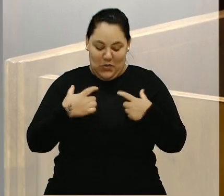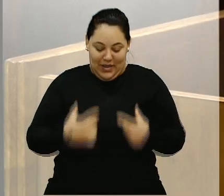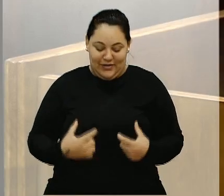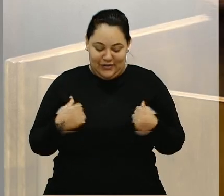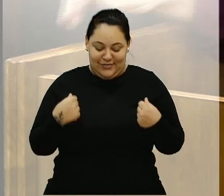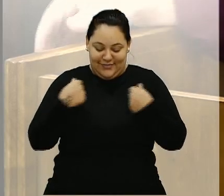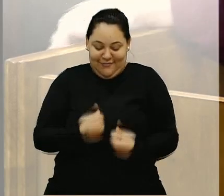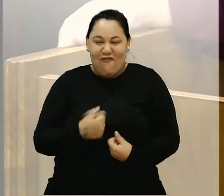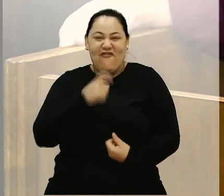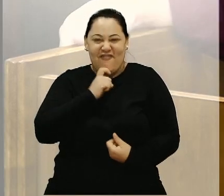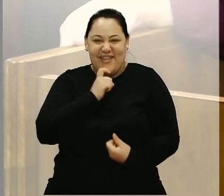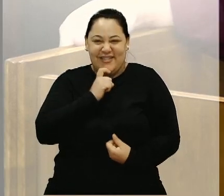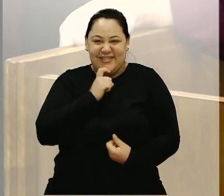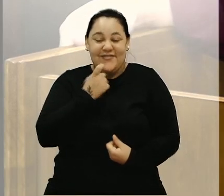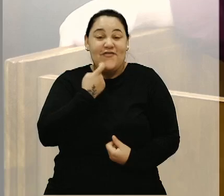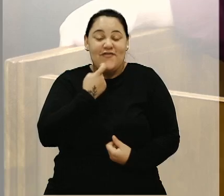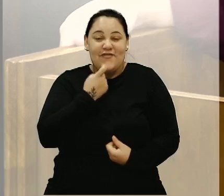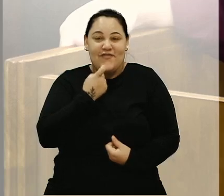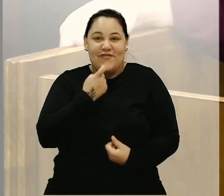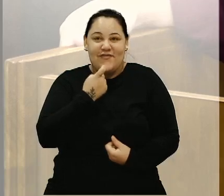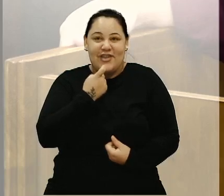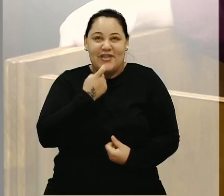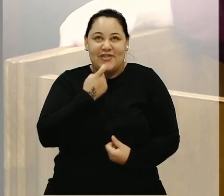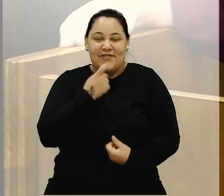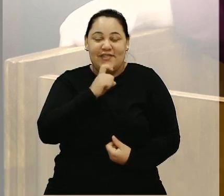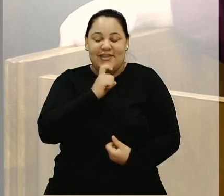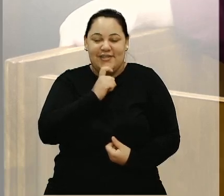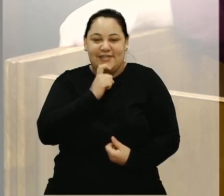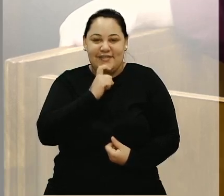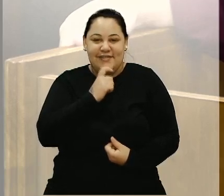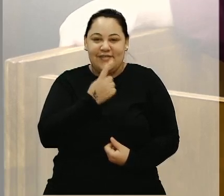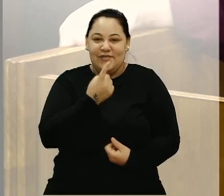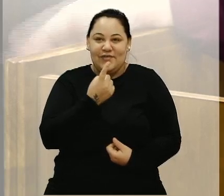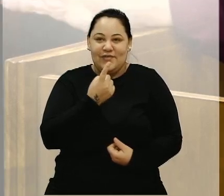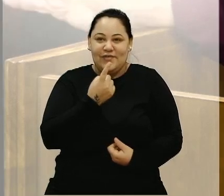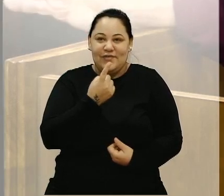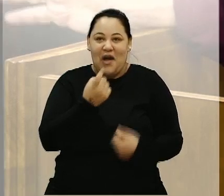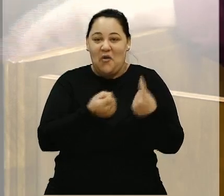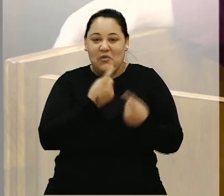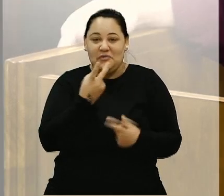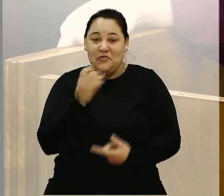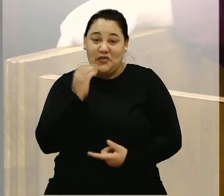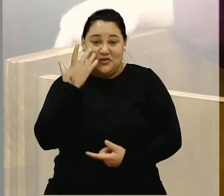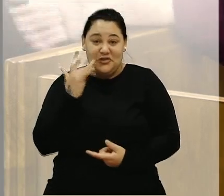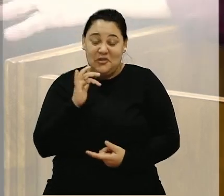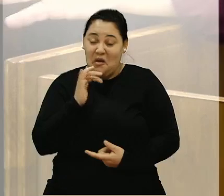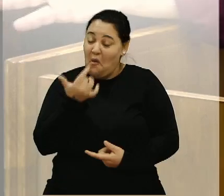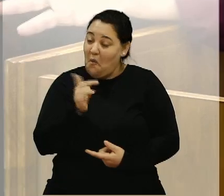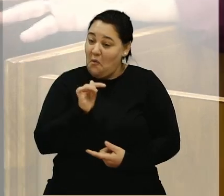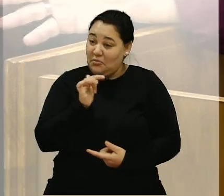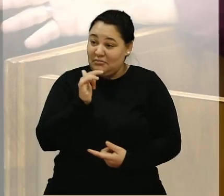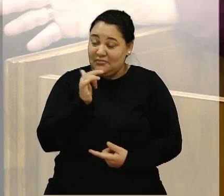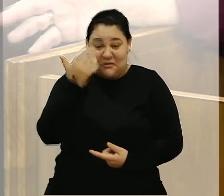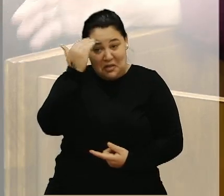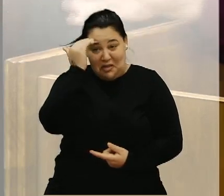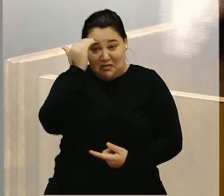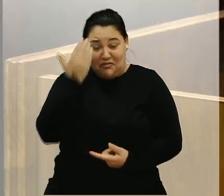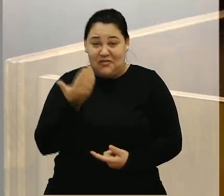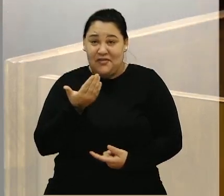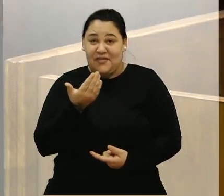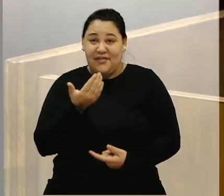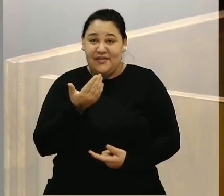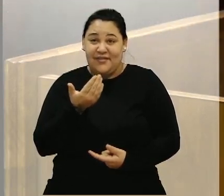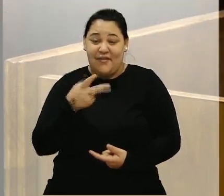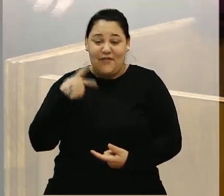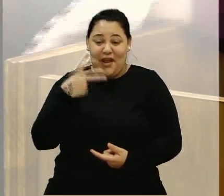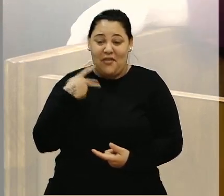aí. Uns para 20 dias. O outro não entendi. O homem é vereador da casa, mas daí